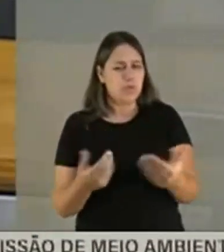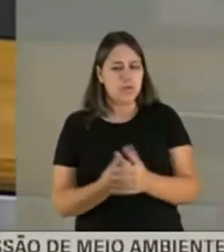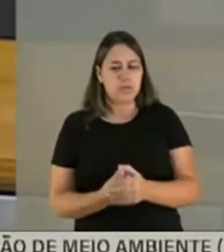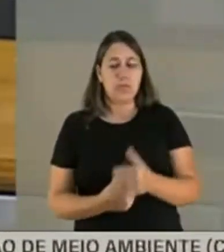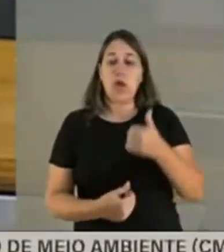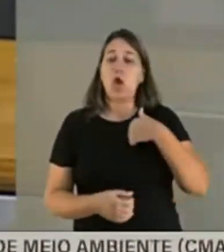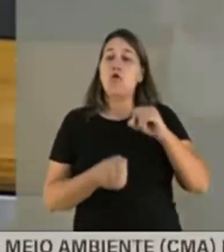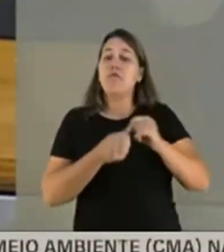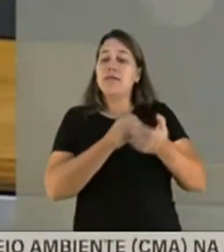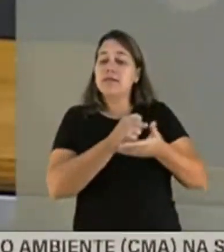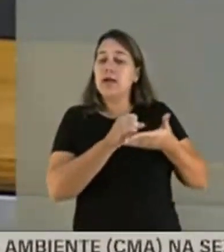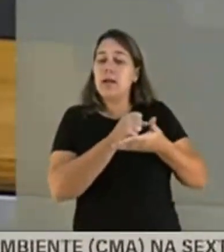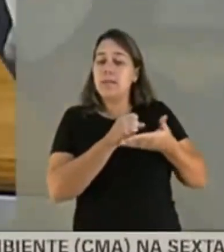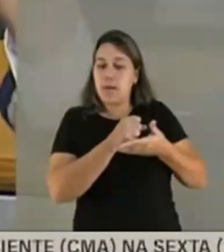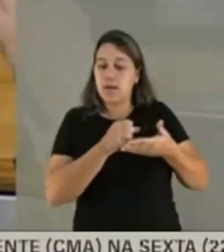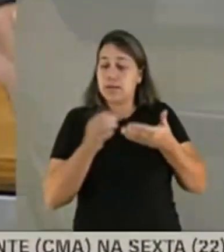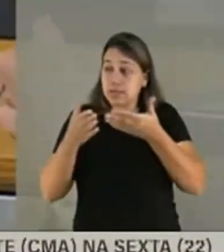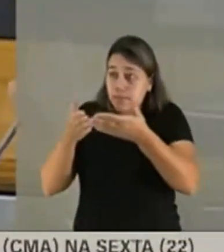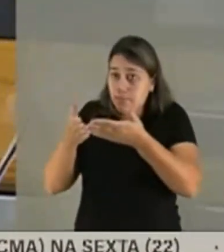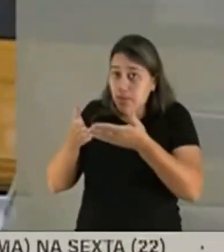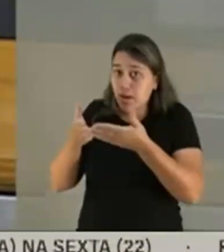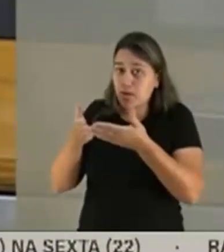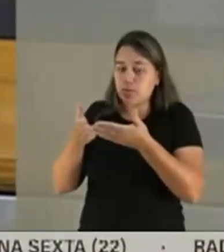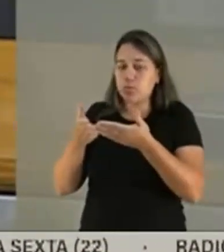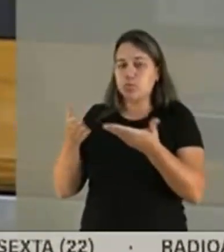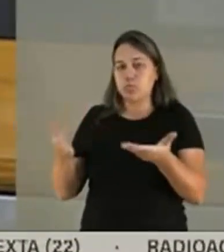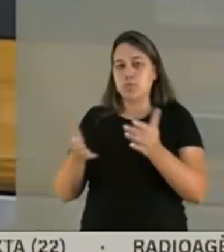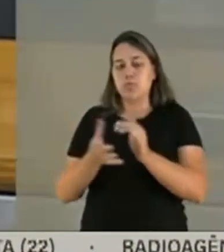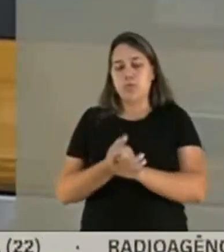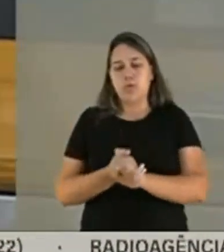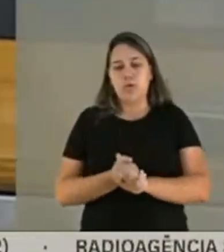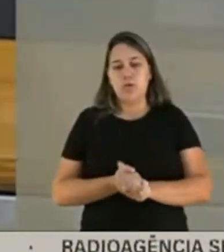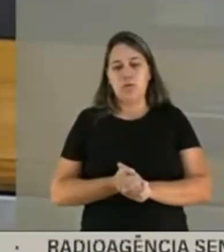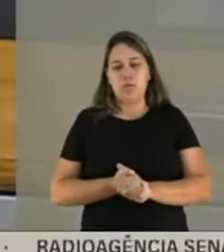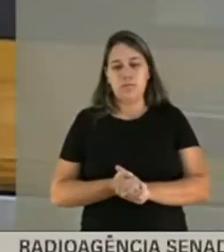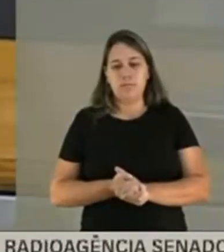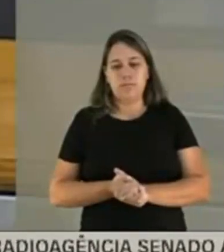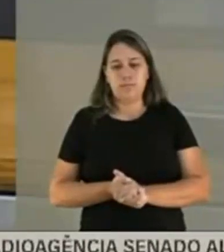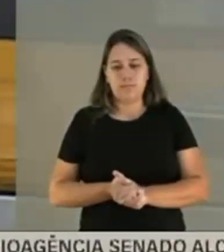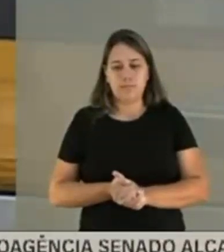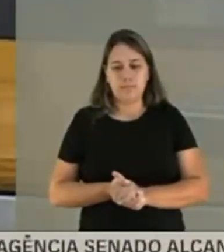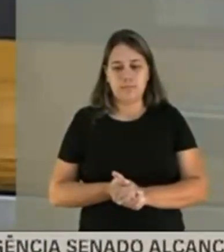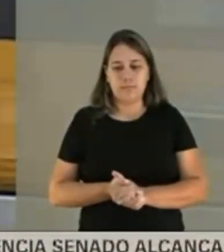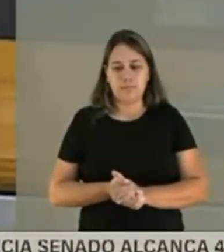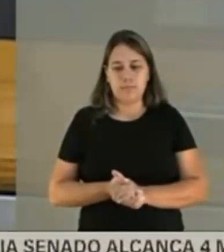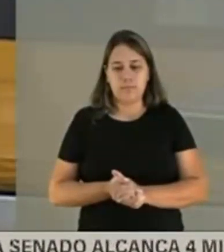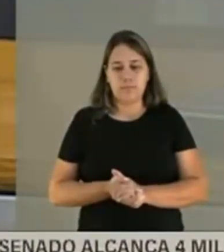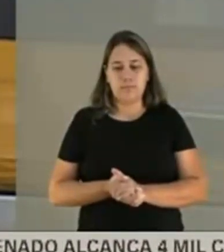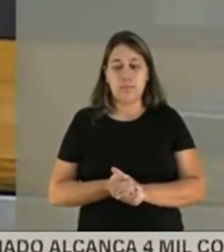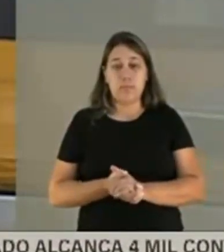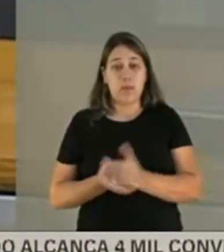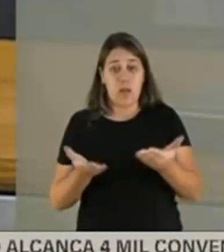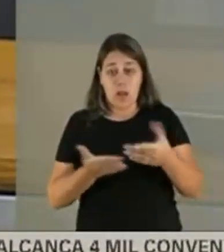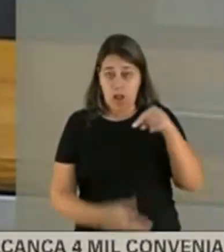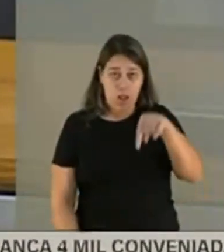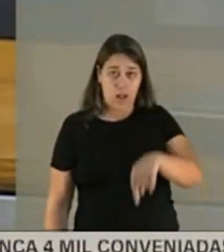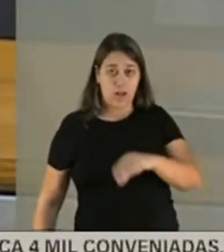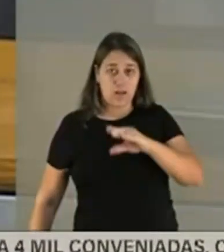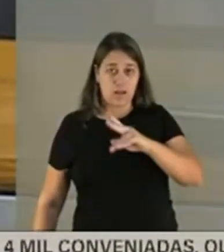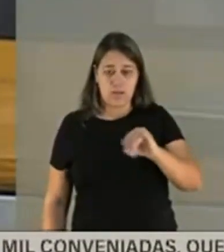o embasamento e peço, por uma atitude até dessa